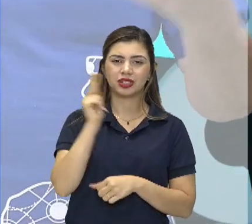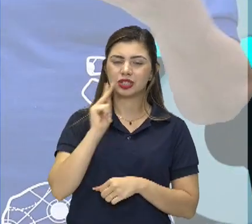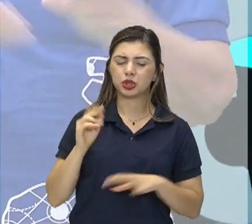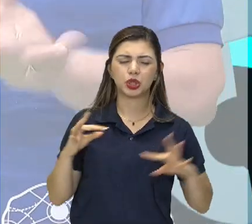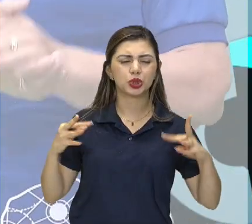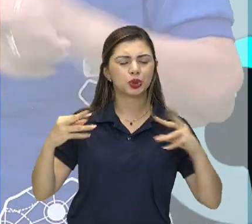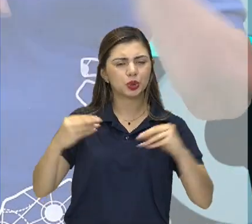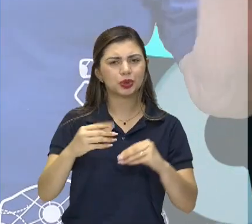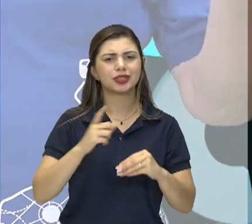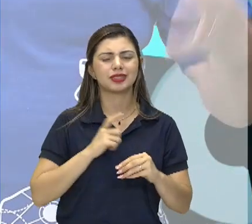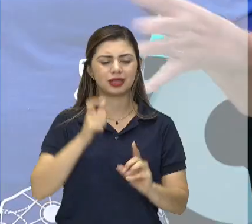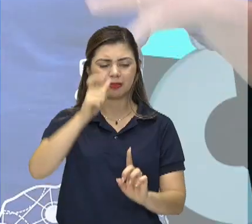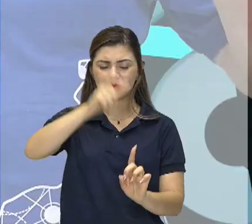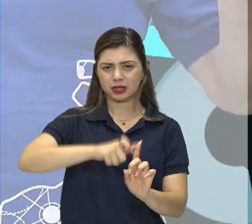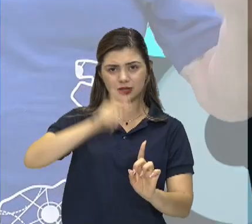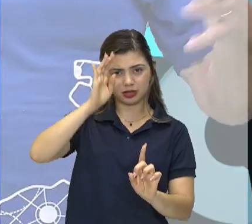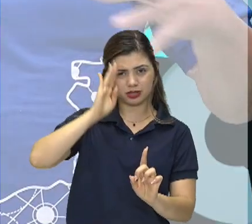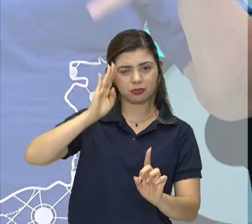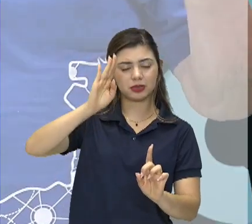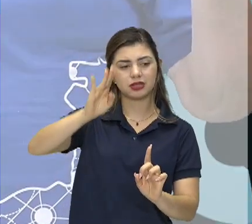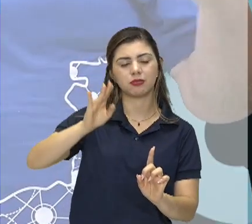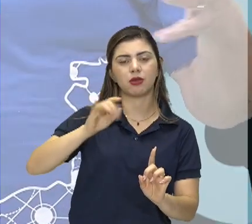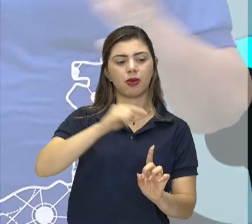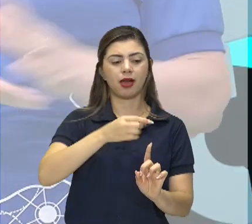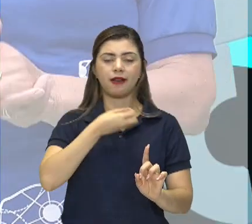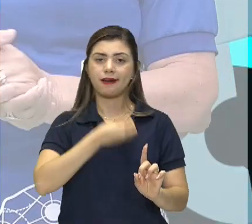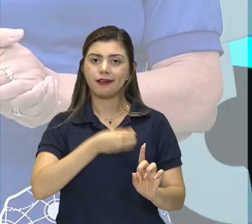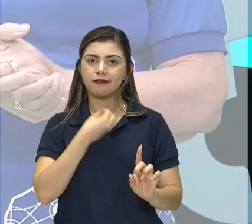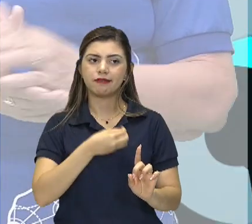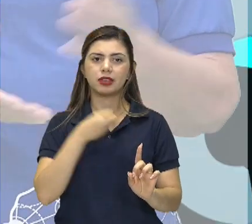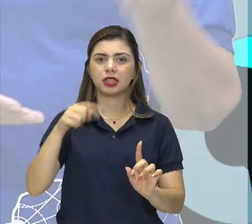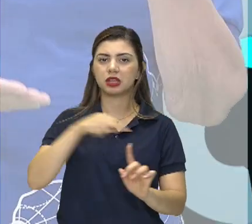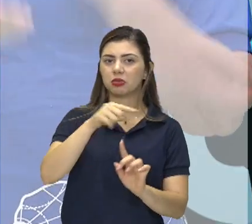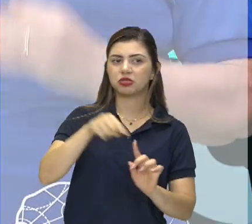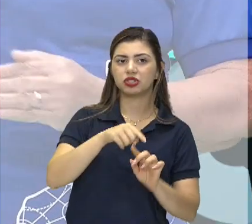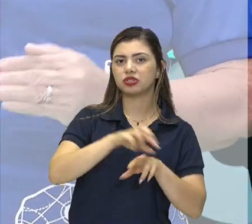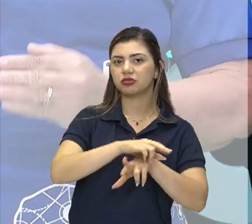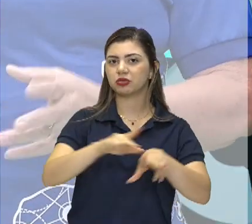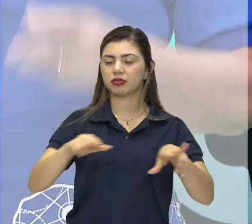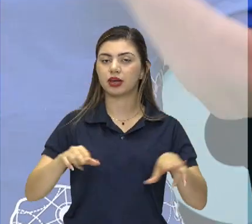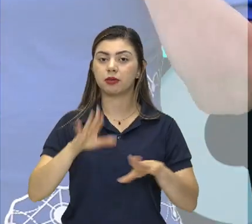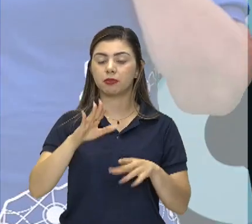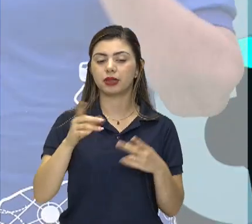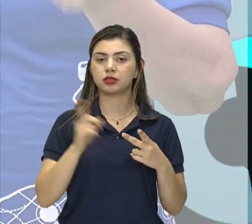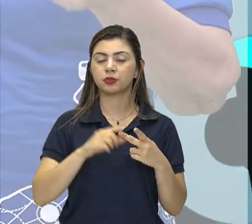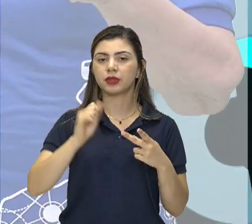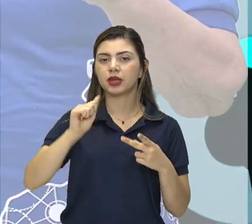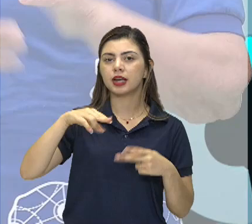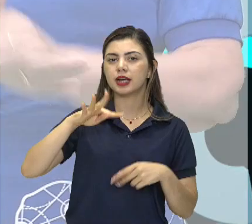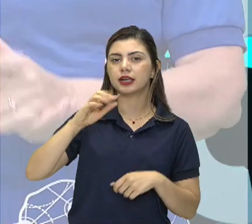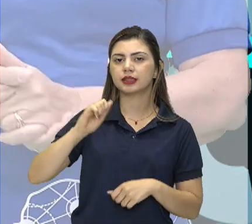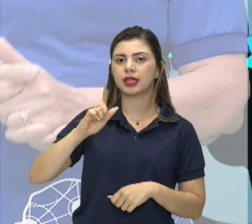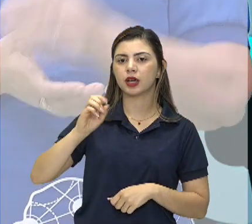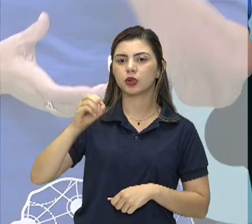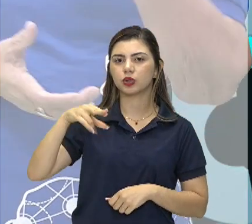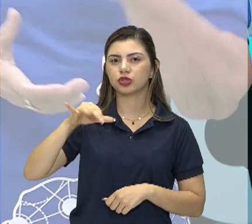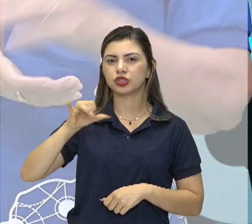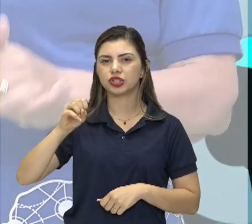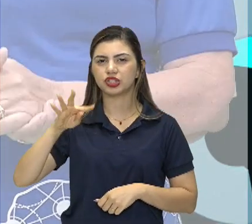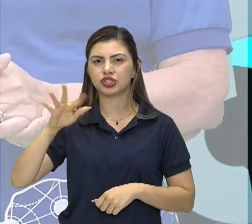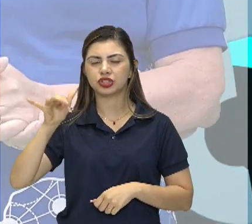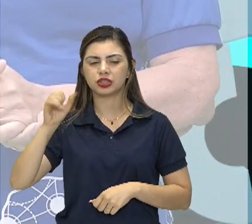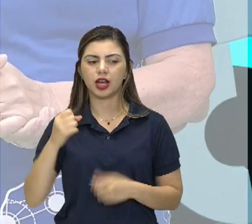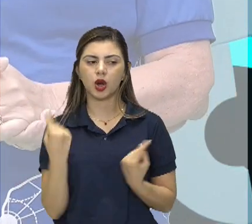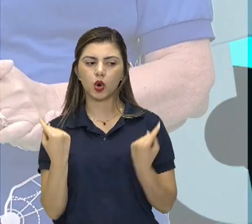torno da sua fala, da sua vida, dos seus objetivos. E o antagonista é aquele que está sempre querendo destruir